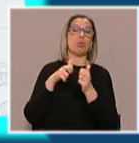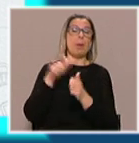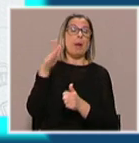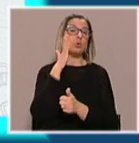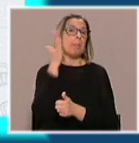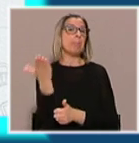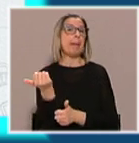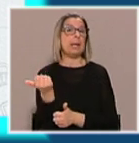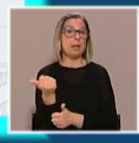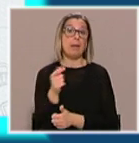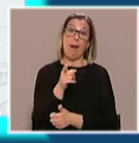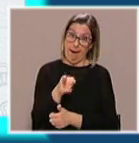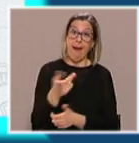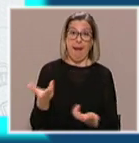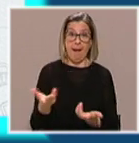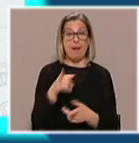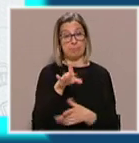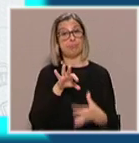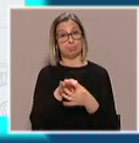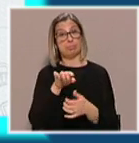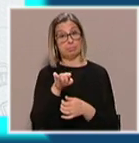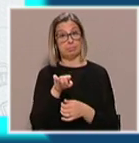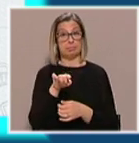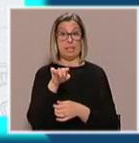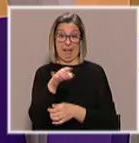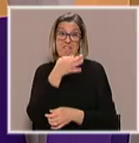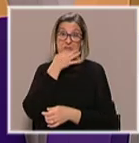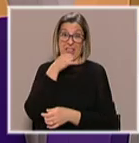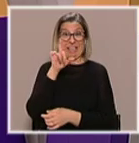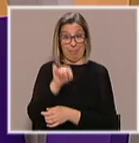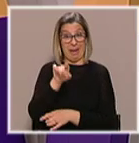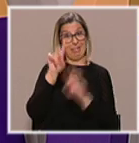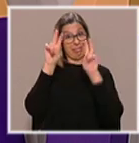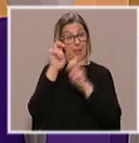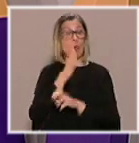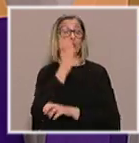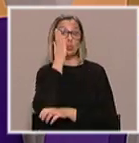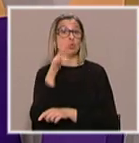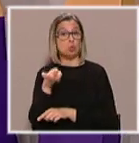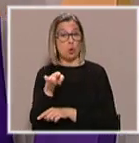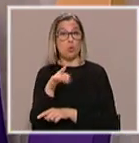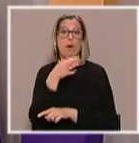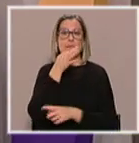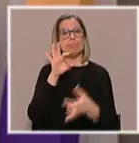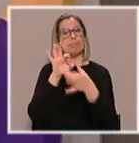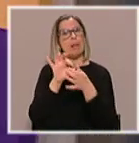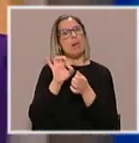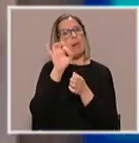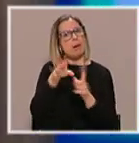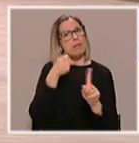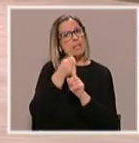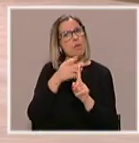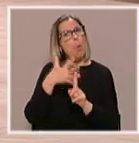e é devido a isto do sono que vos propomos o desafio da próxima sessão. Queremos que